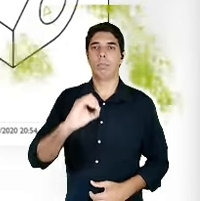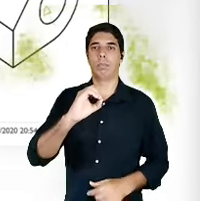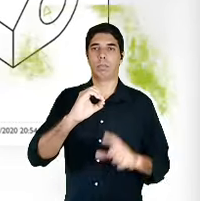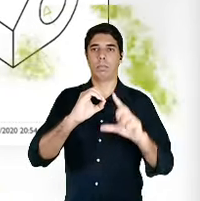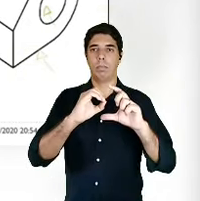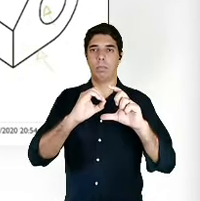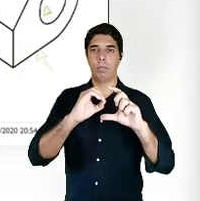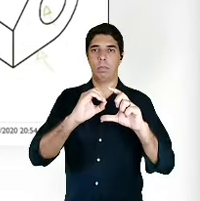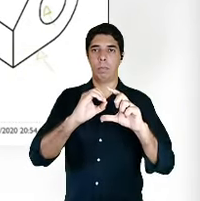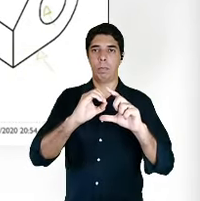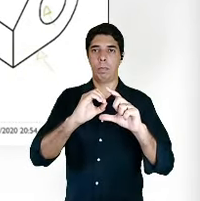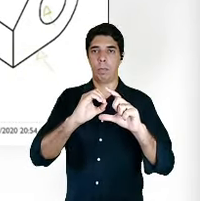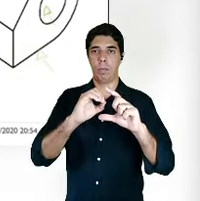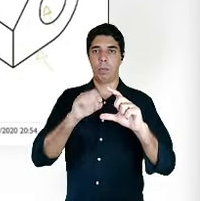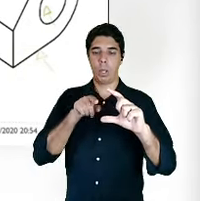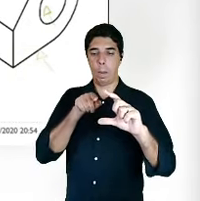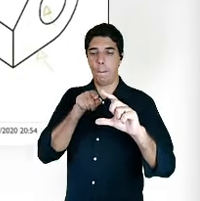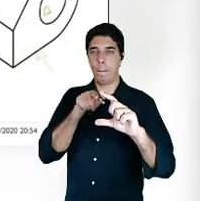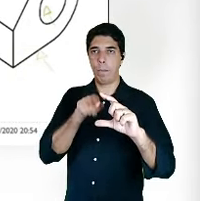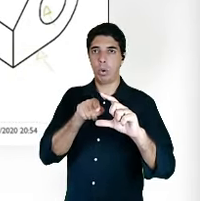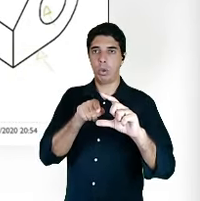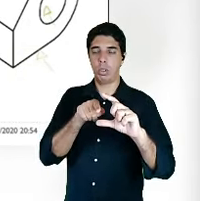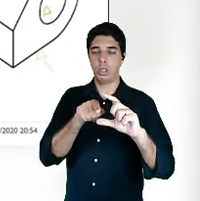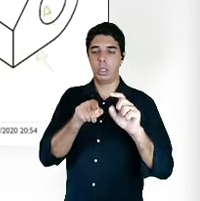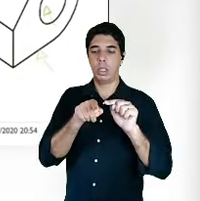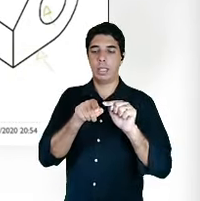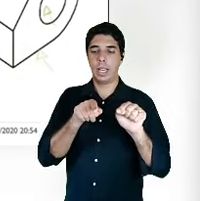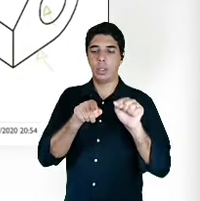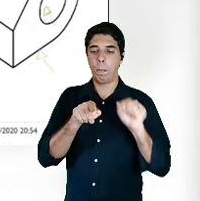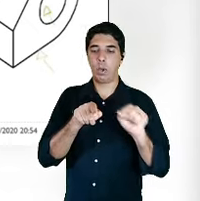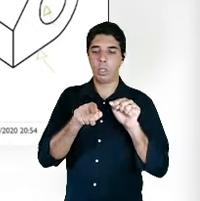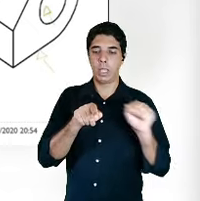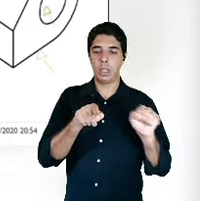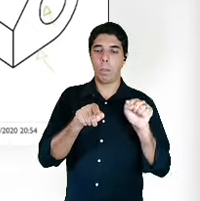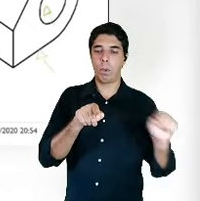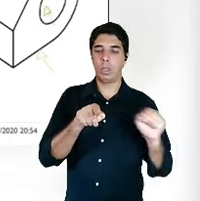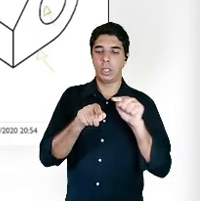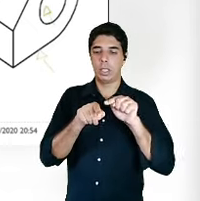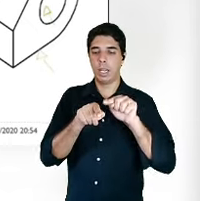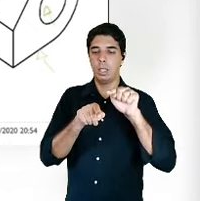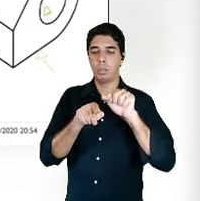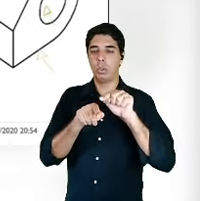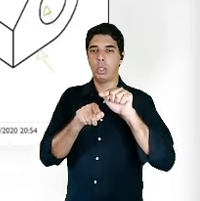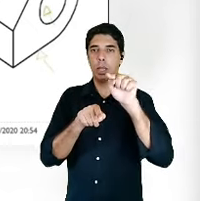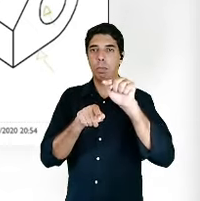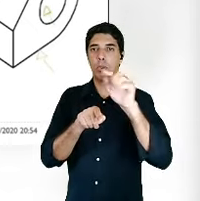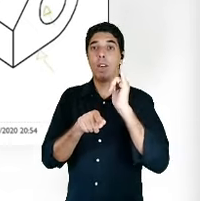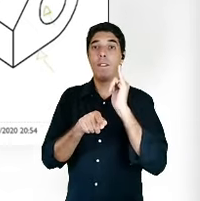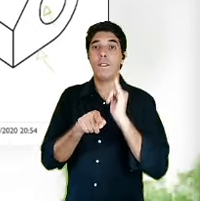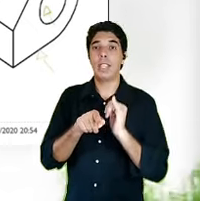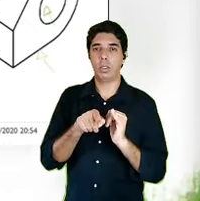visíveis. Eu vou ter as linhas de centro, nesse caso aqui no furo, traço, ponto, uma linha um pouco mais fina para